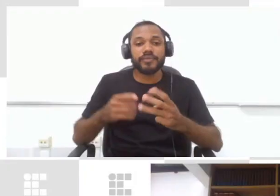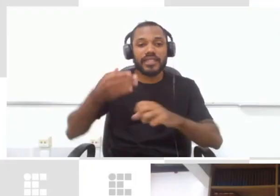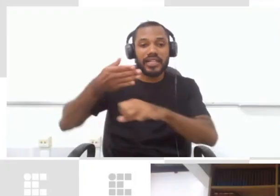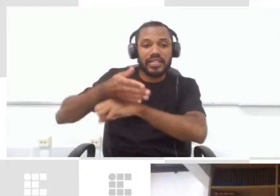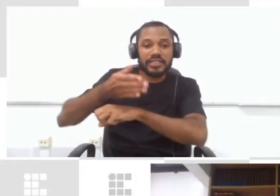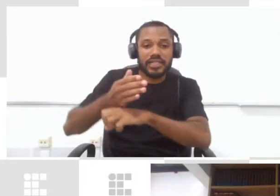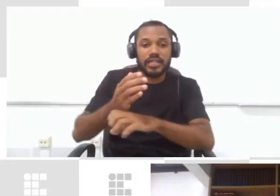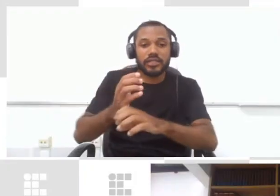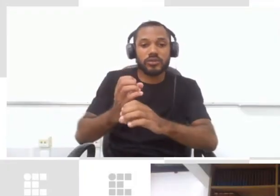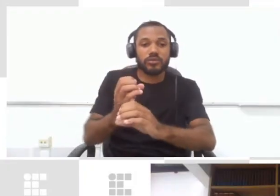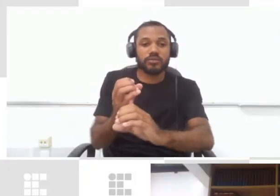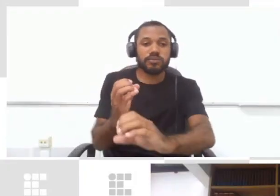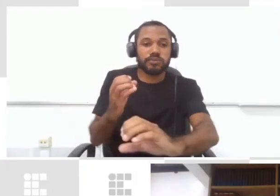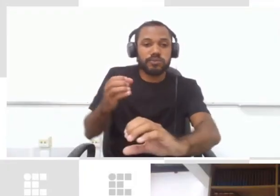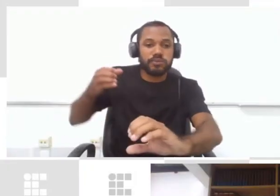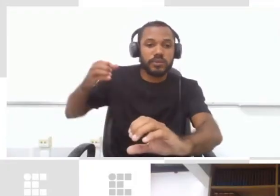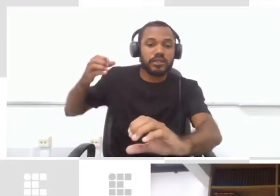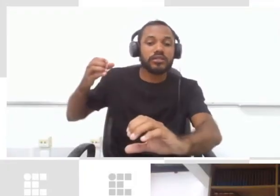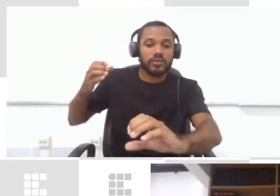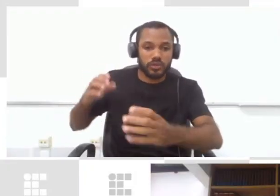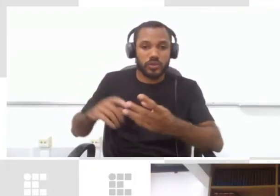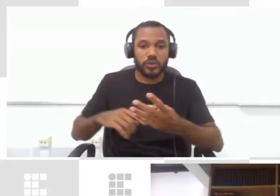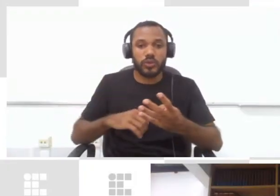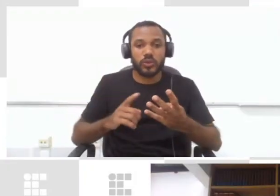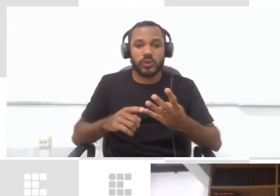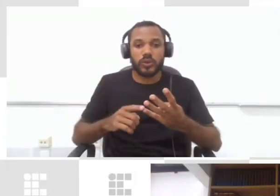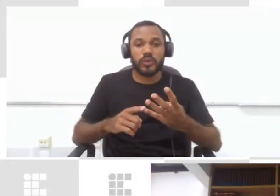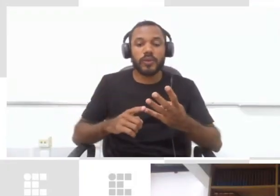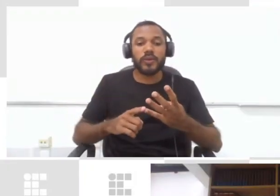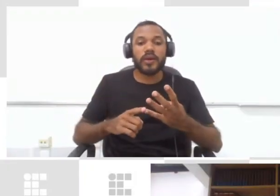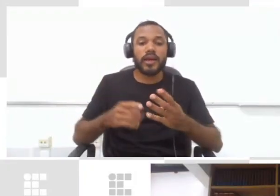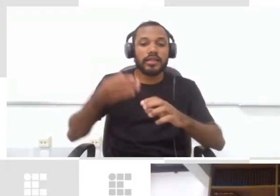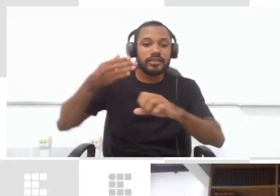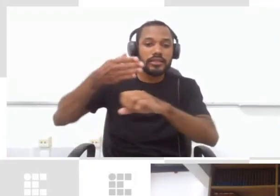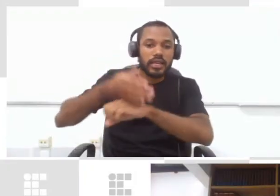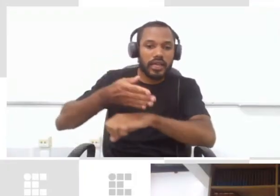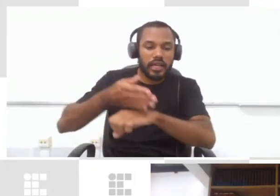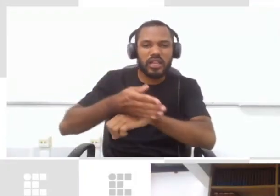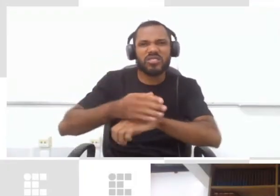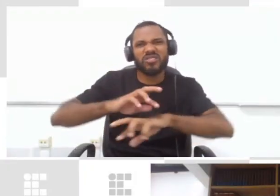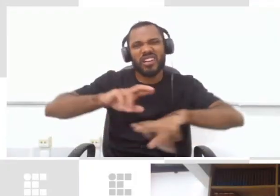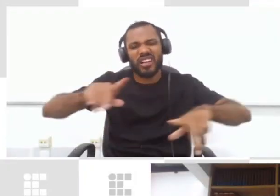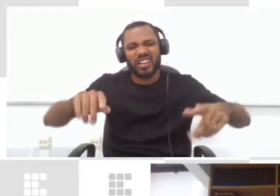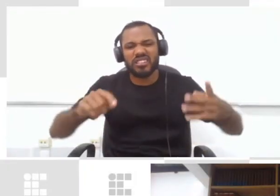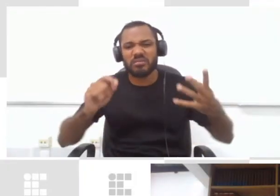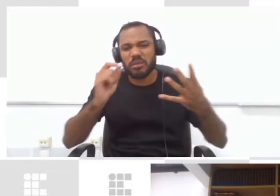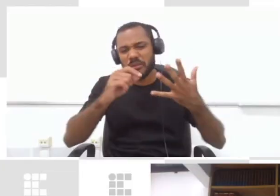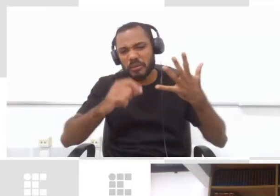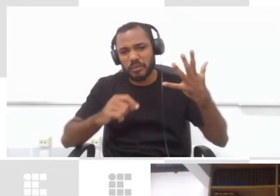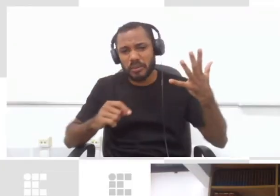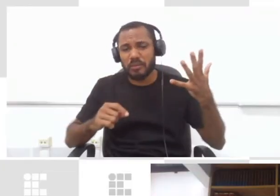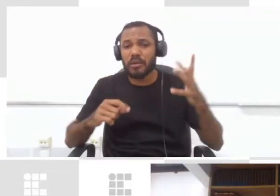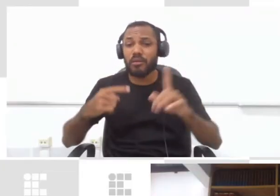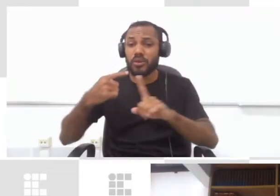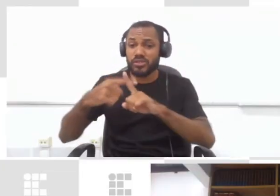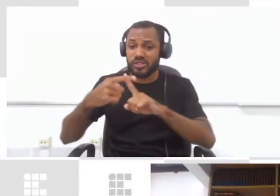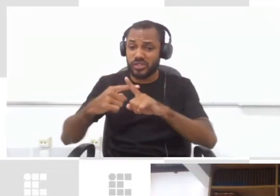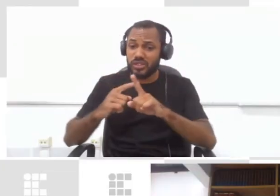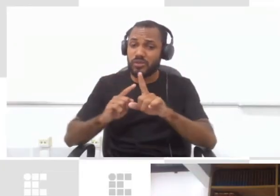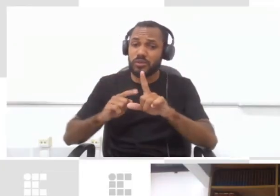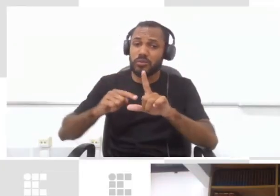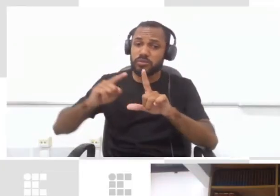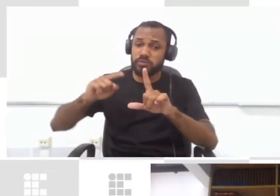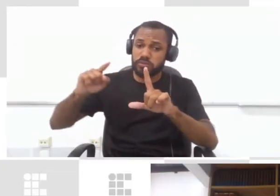infraestrutura sanitária, você pega acesso ao equipamento urbano. Tudo isso, por mais que tenha havido